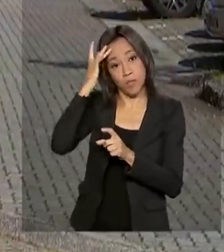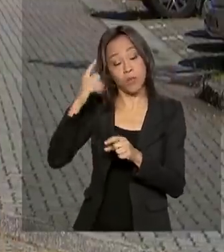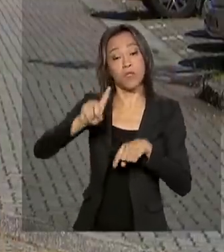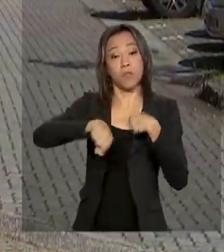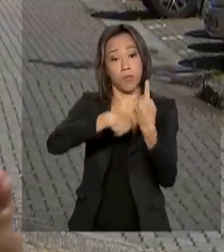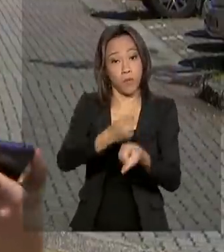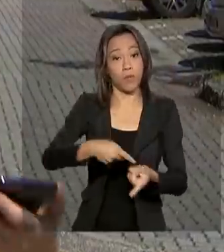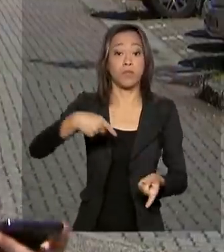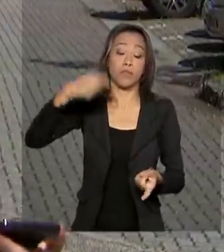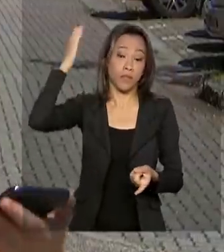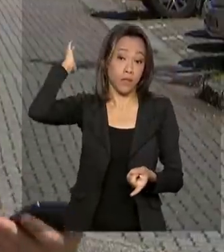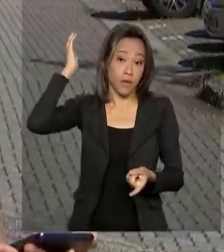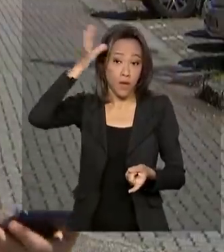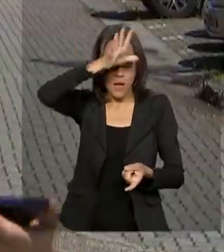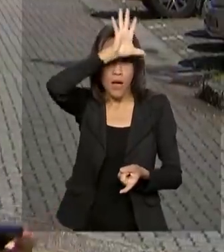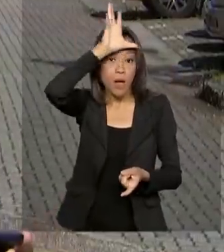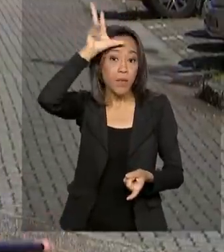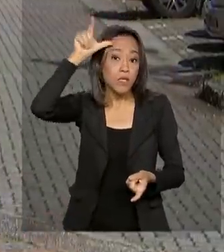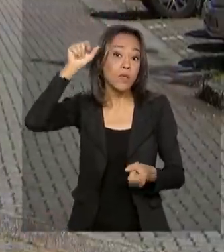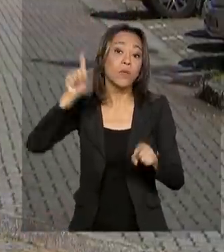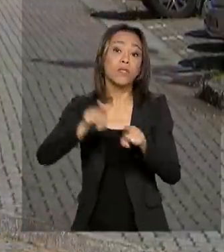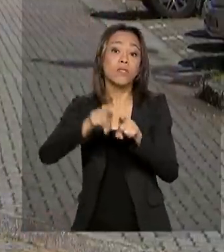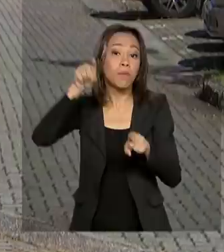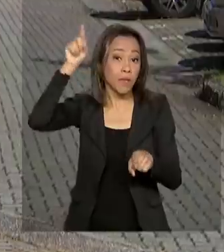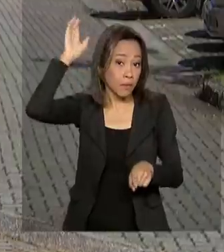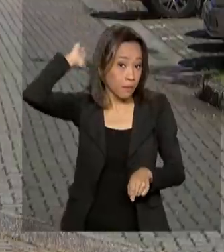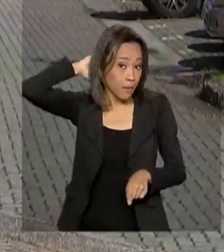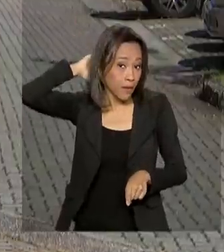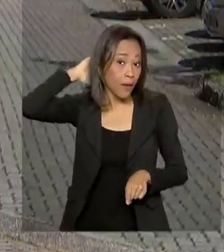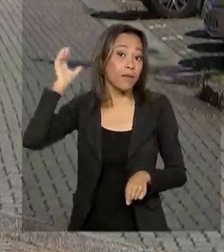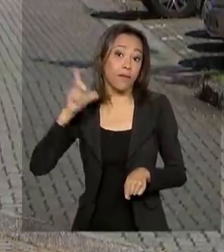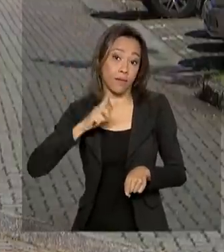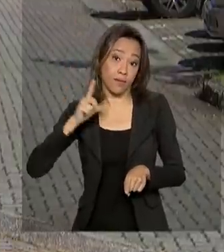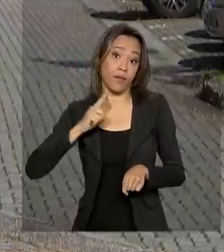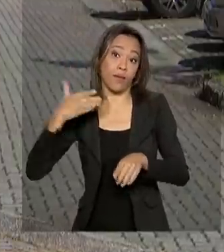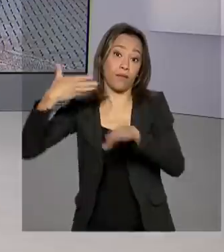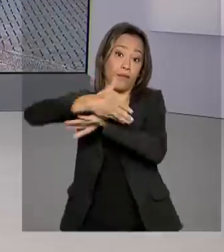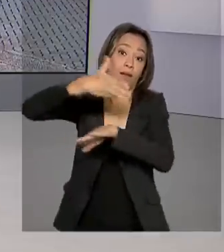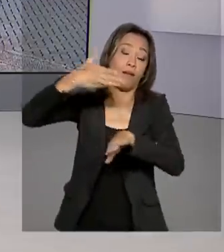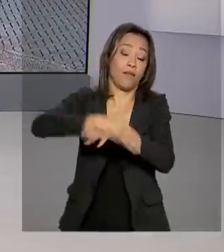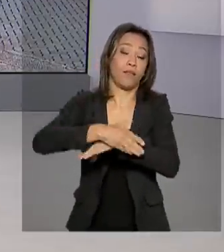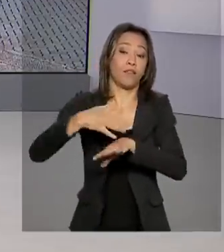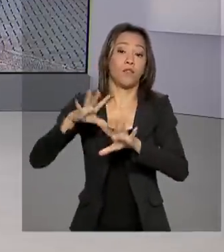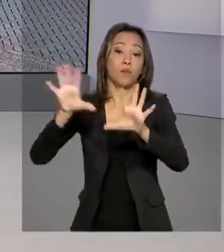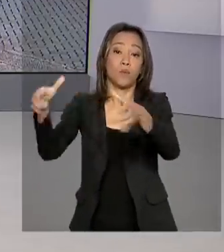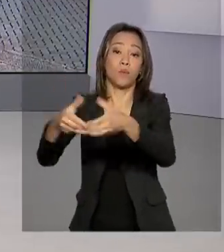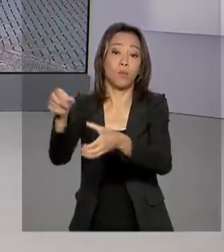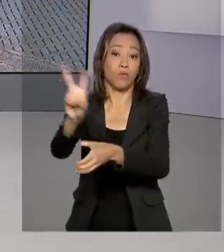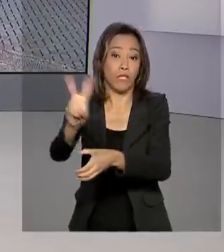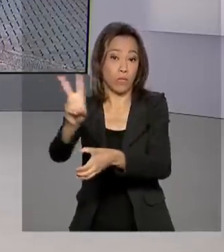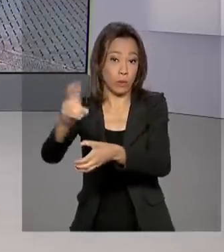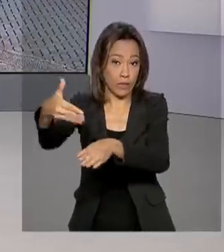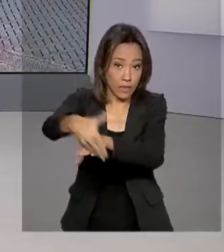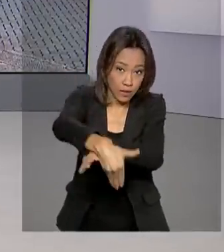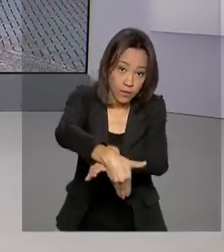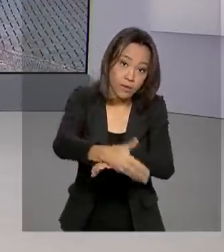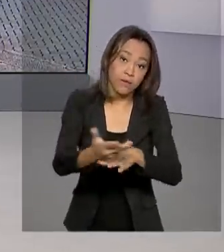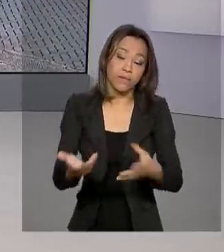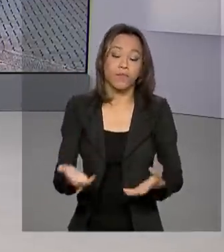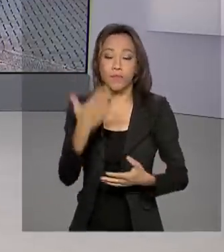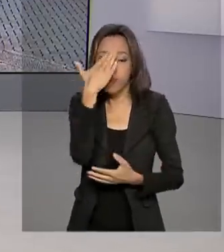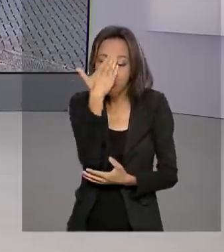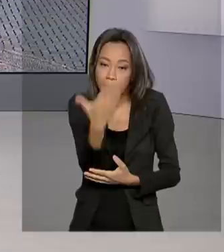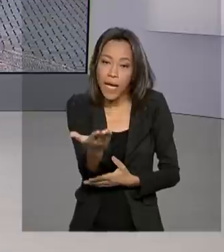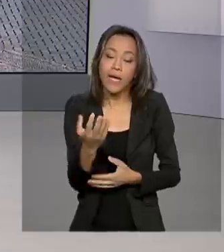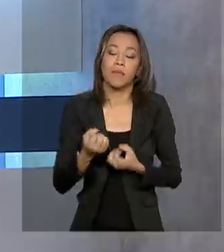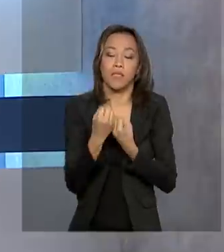porque são estados do norte então tem aquela questão da imigração venezuelana renata acerto aqui é obrigada pelas suas informações